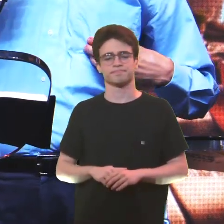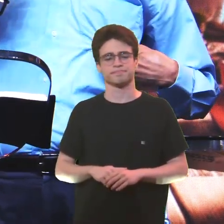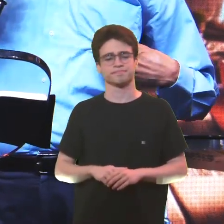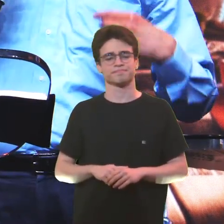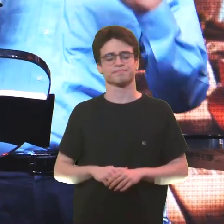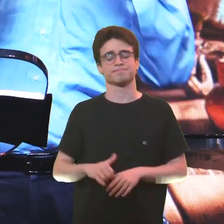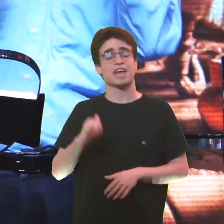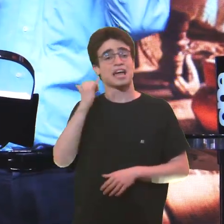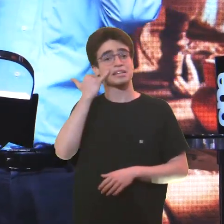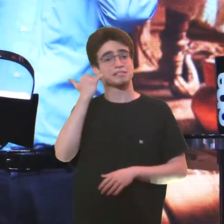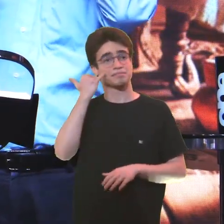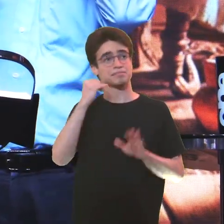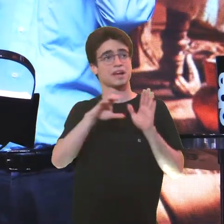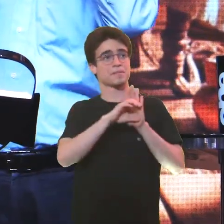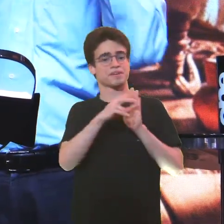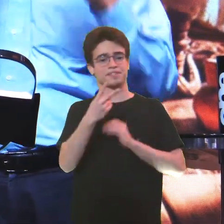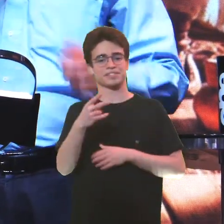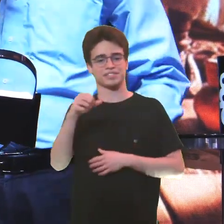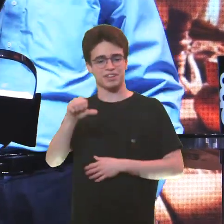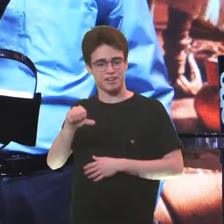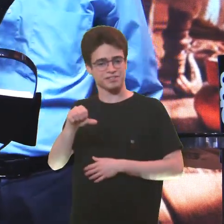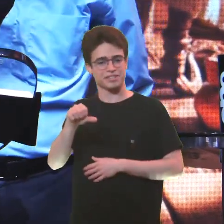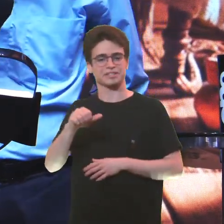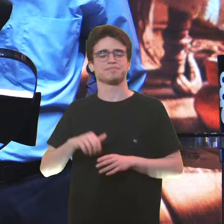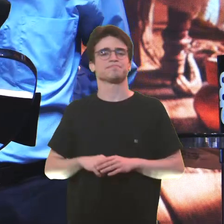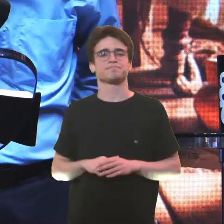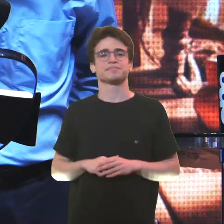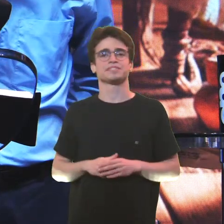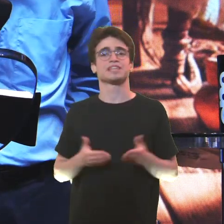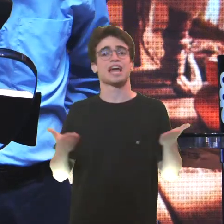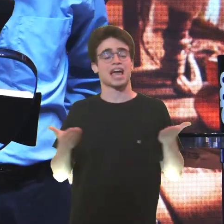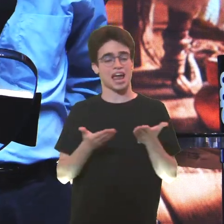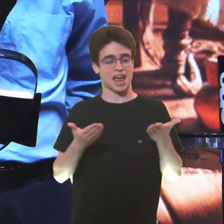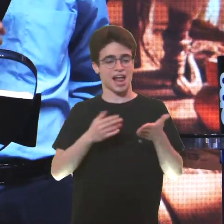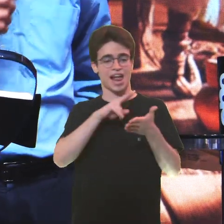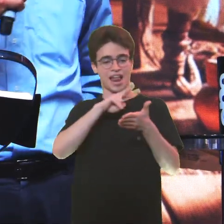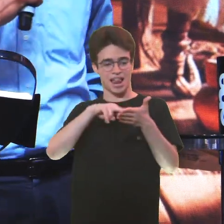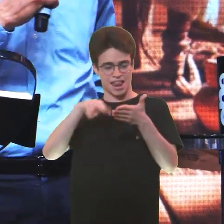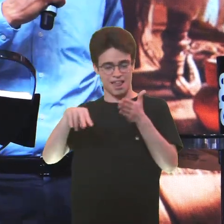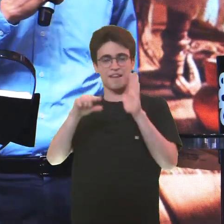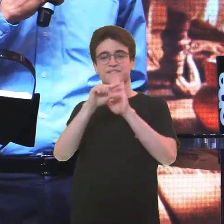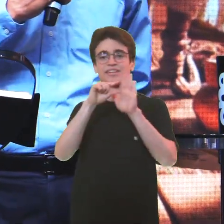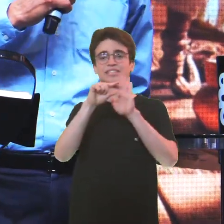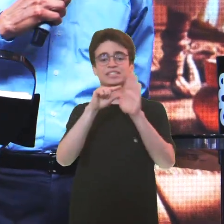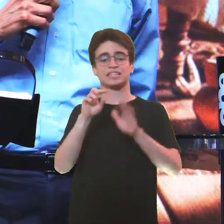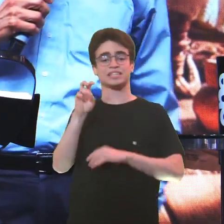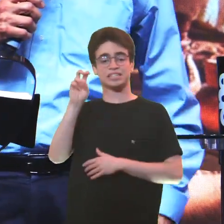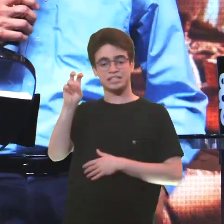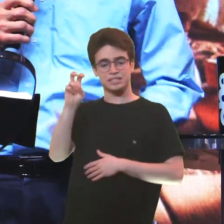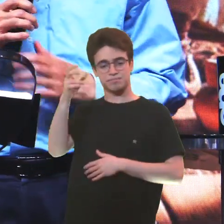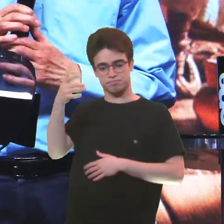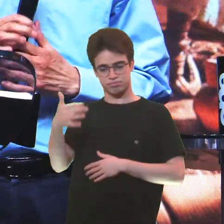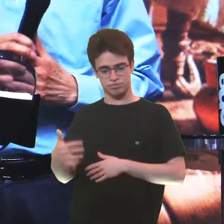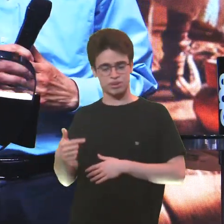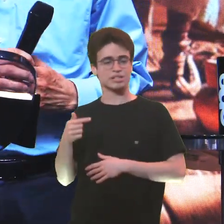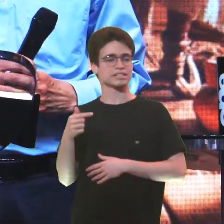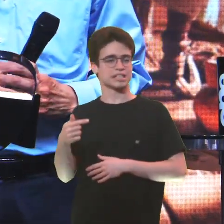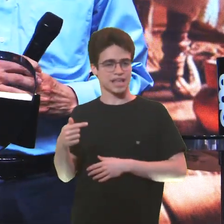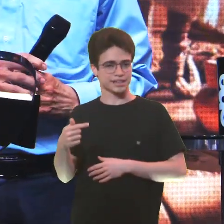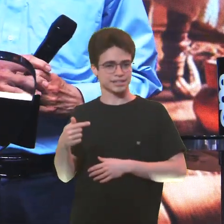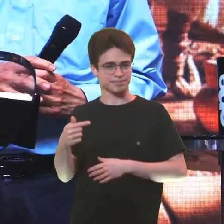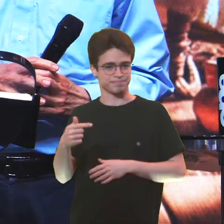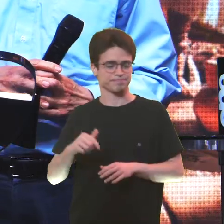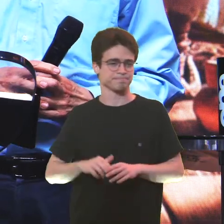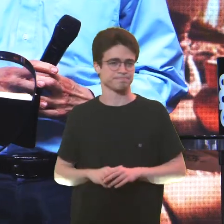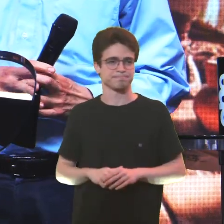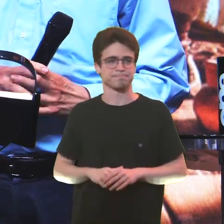Jeremías 29. Jeremias 29. Y vamos a leer del versículo 5 hasta el 7. E vamos ler do versículo 5